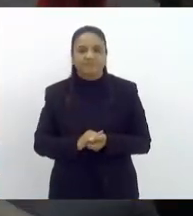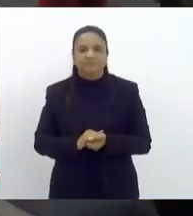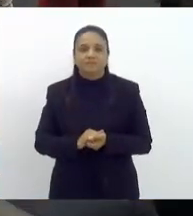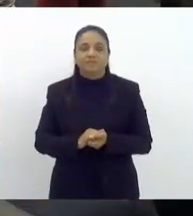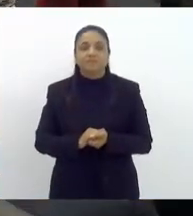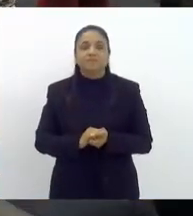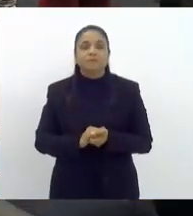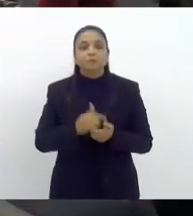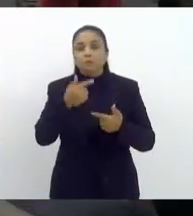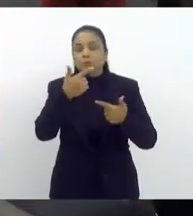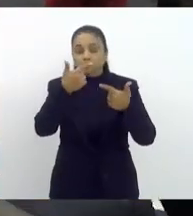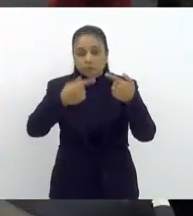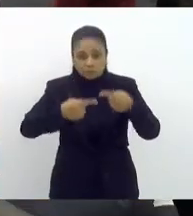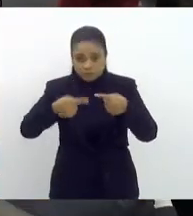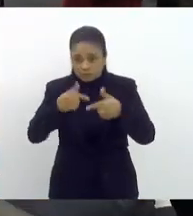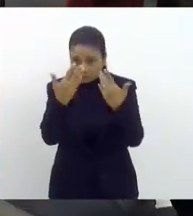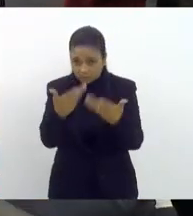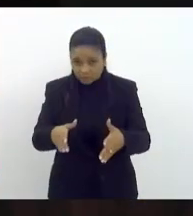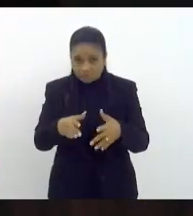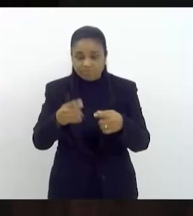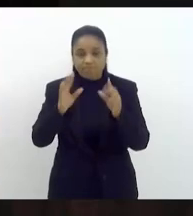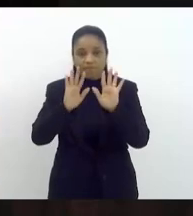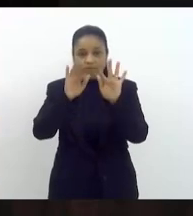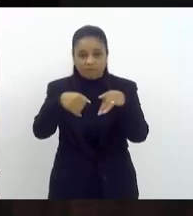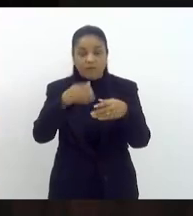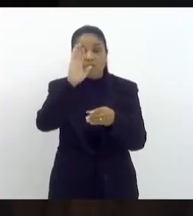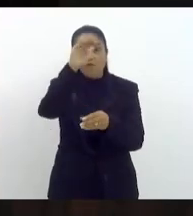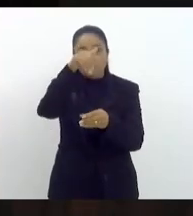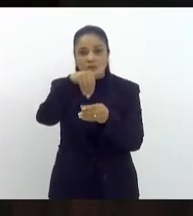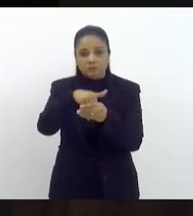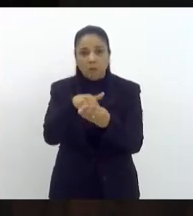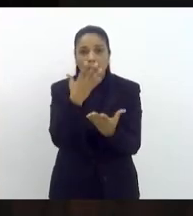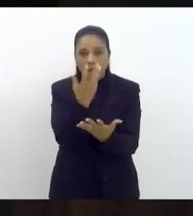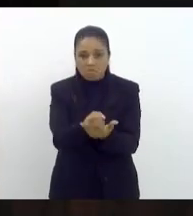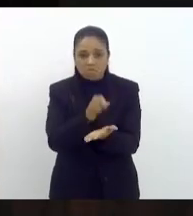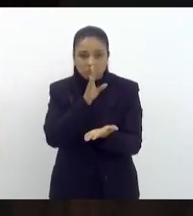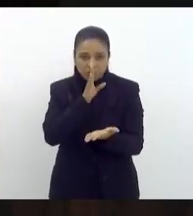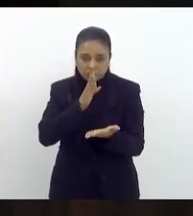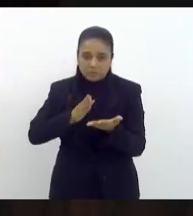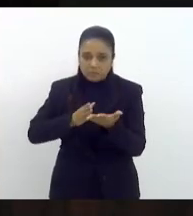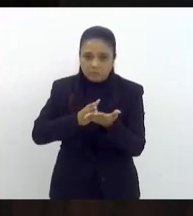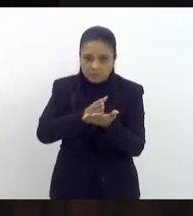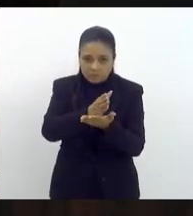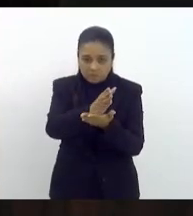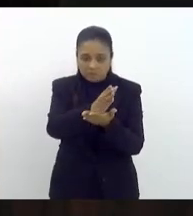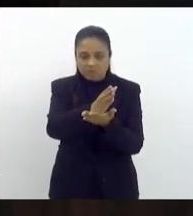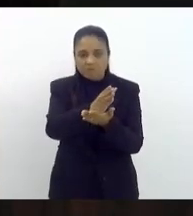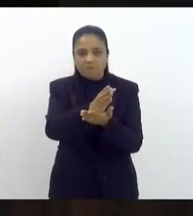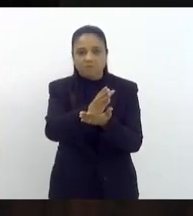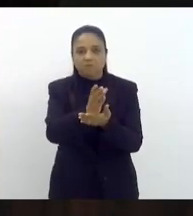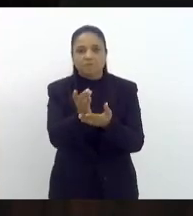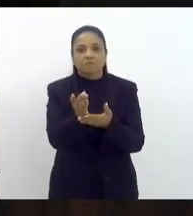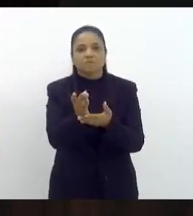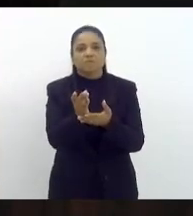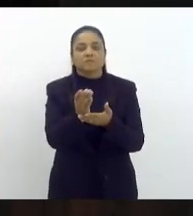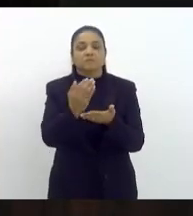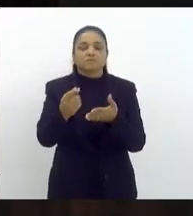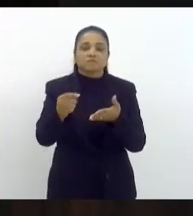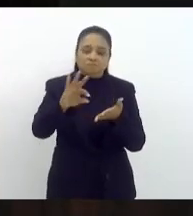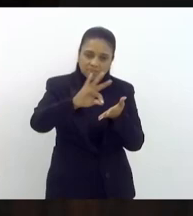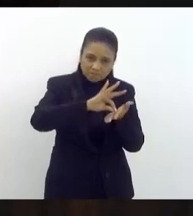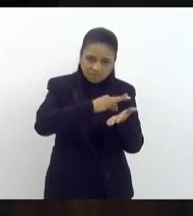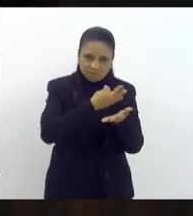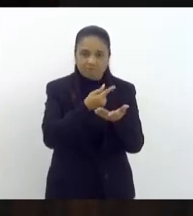tô vendo Quem Queira discutir encerrado a discussão em votação senhores que a própria irmã Deus como estão aprovado vai a